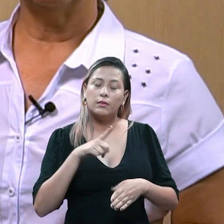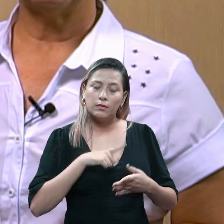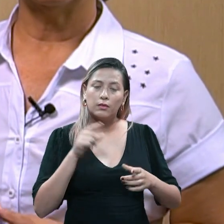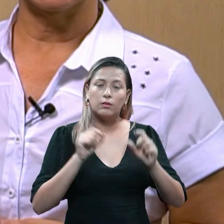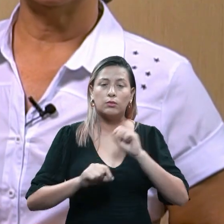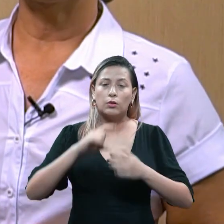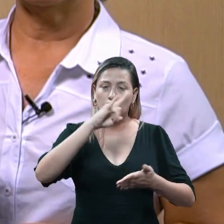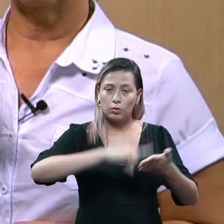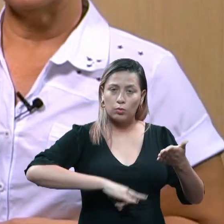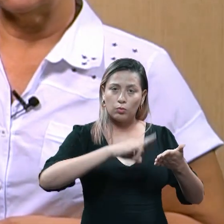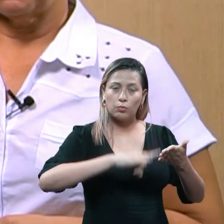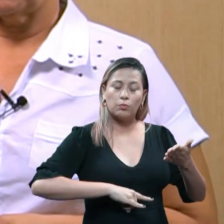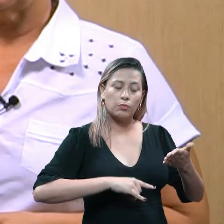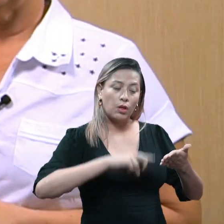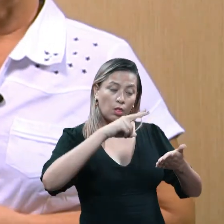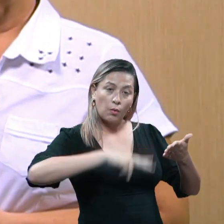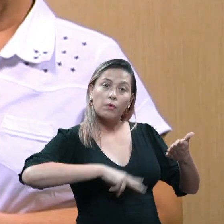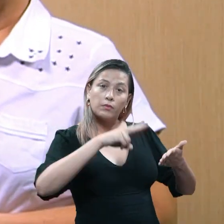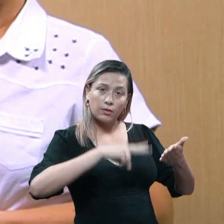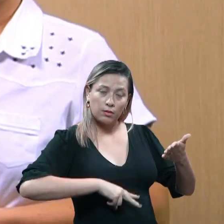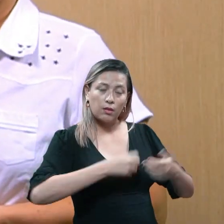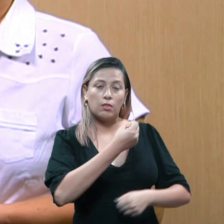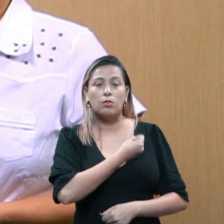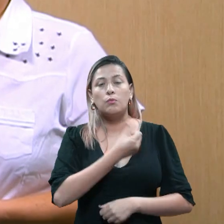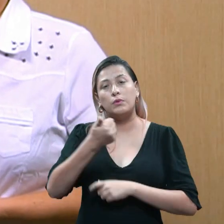de número 10 para que vocês possam